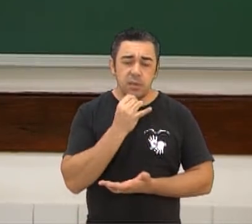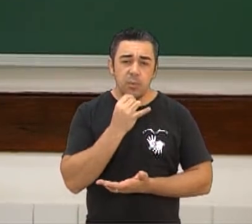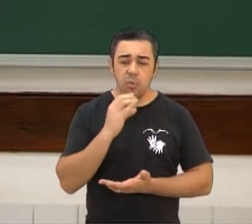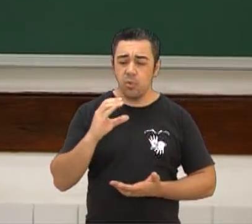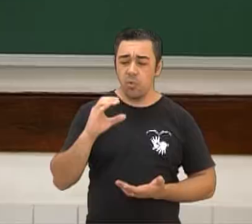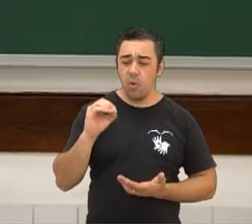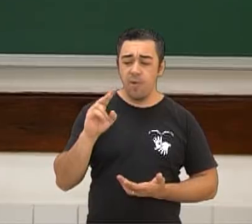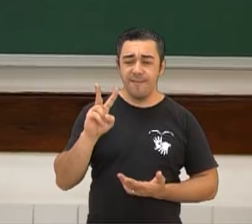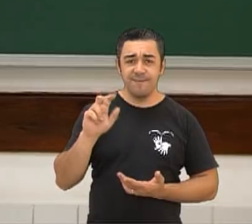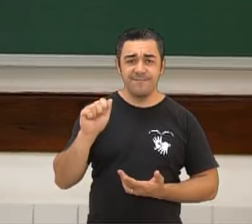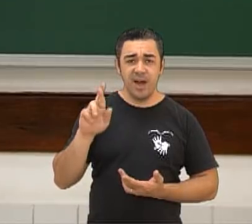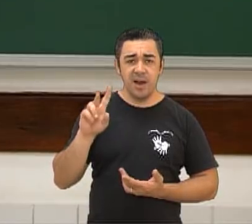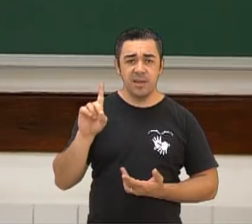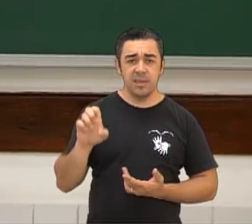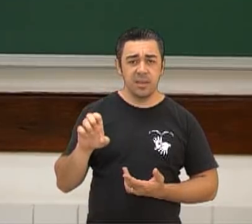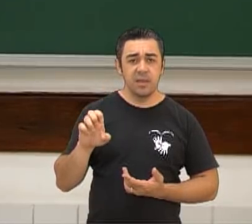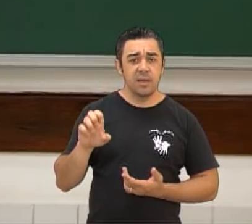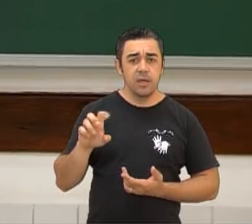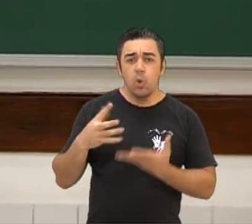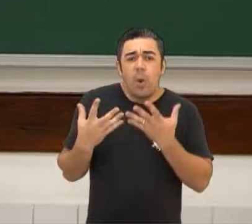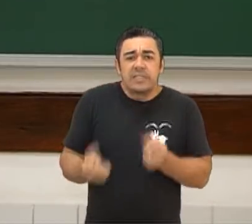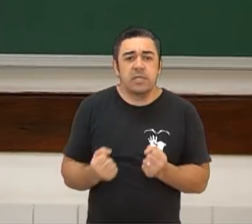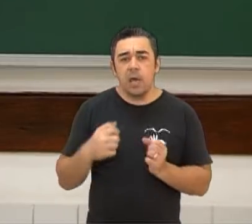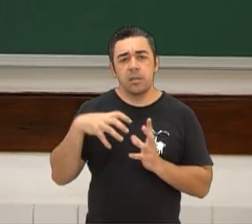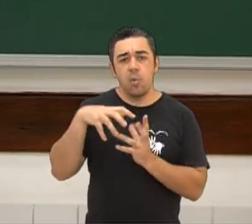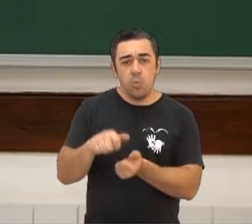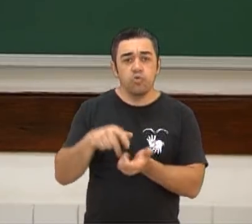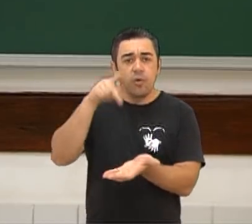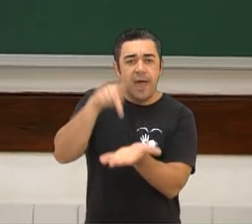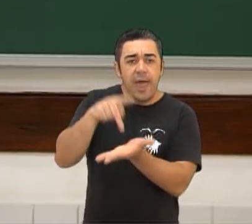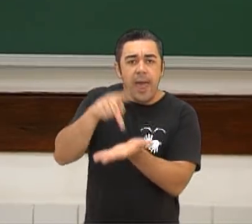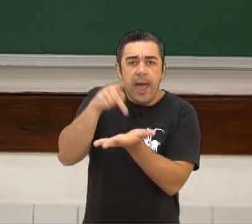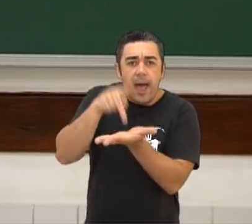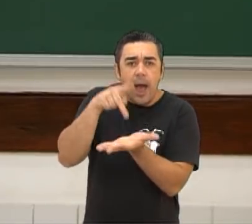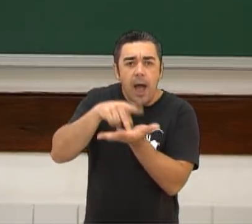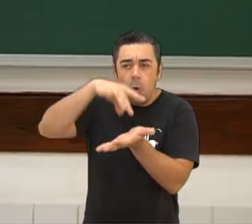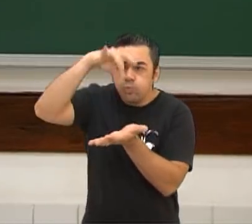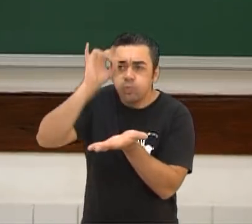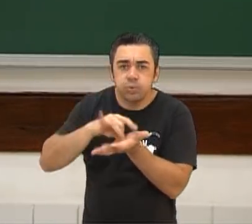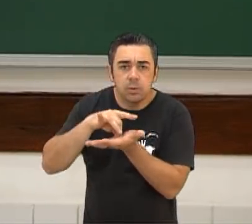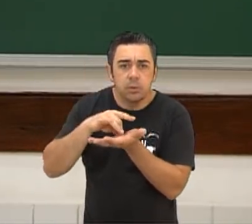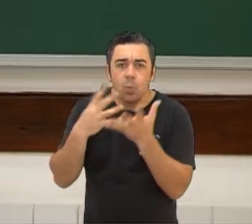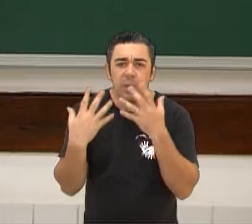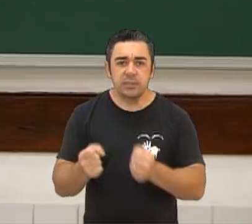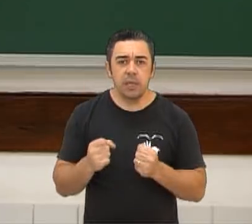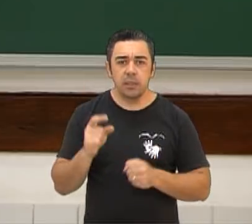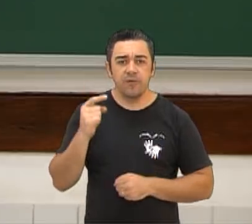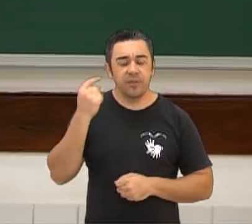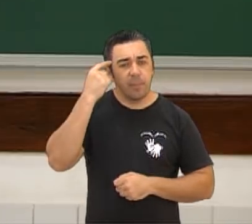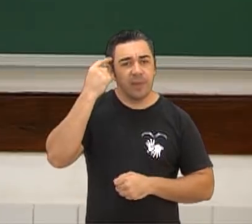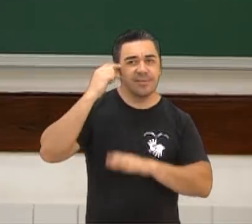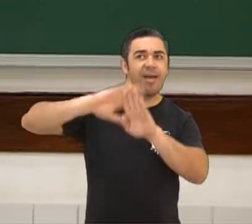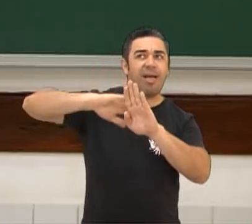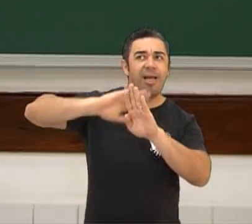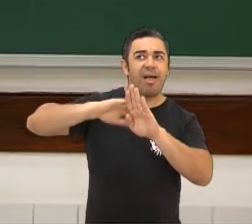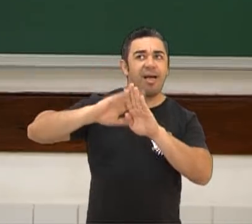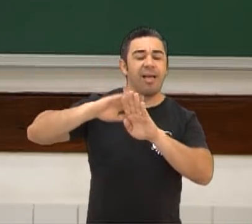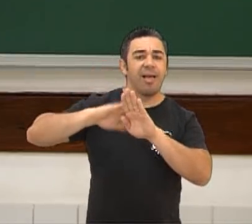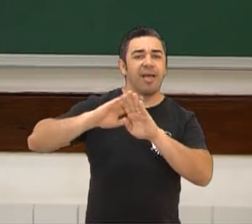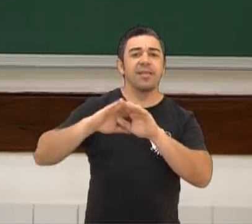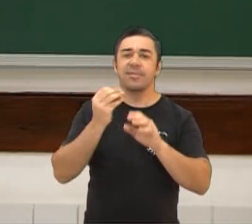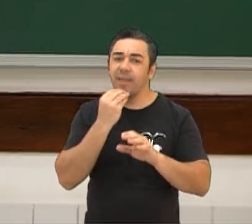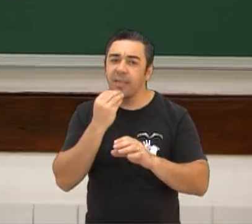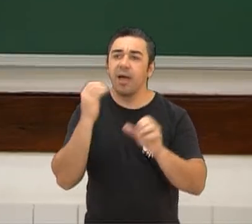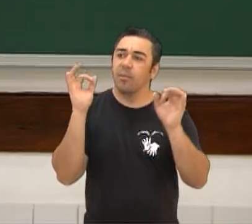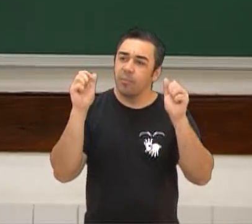não aceita o mundo e a vida como o mundo e a vida realmente são. Por isso a gente quer mudar eles.